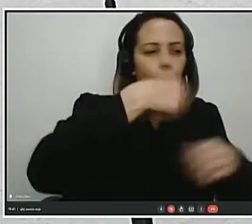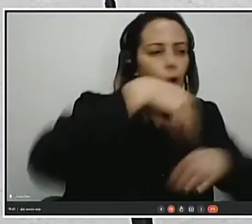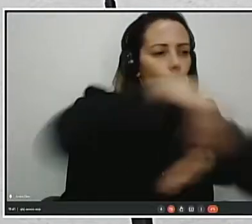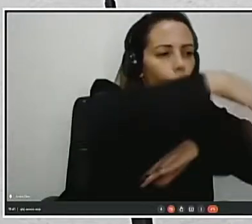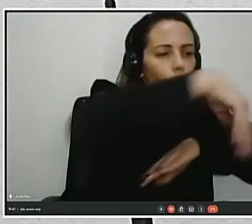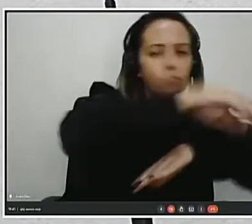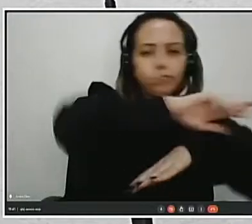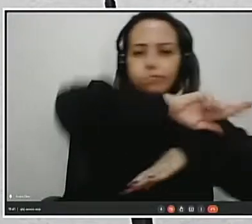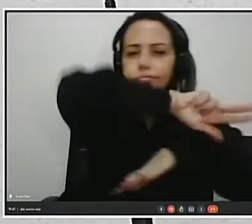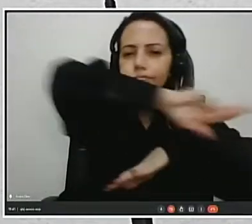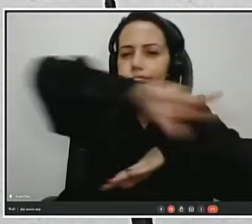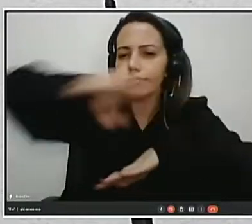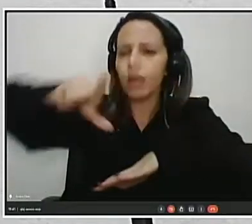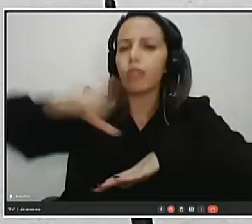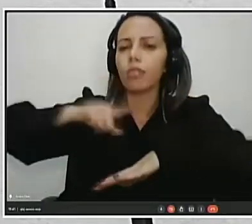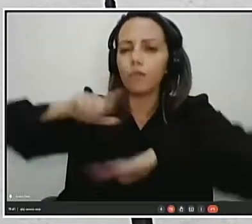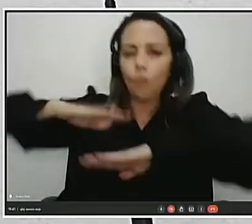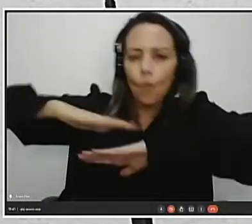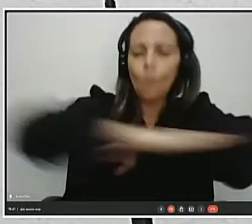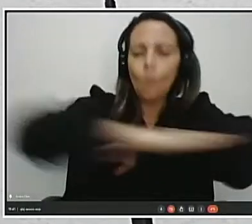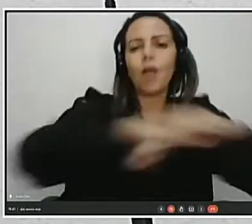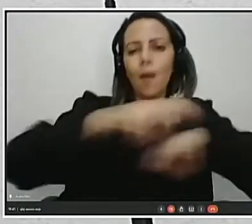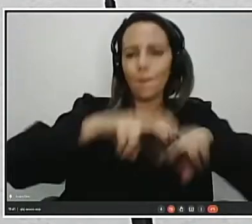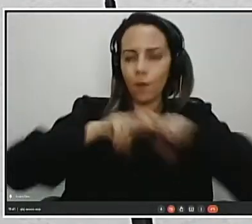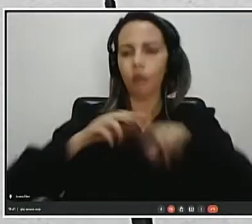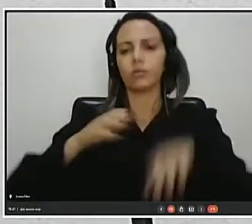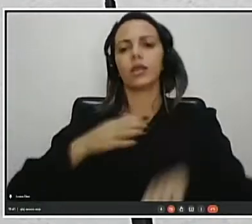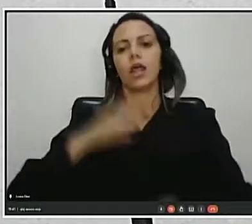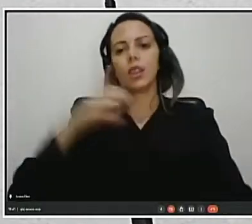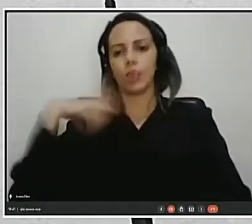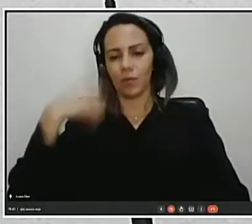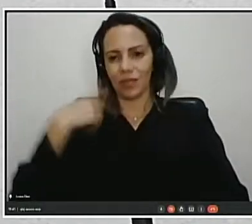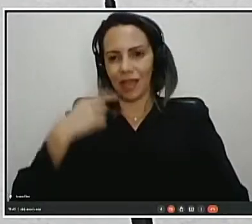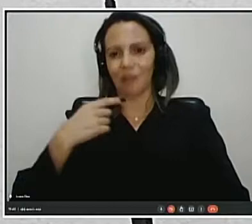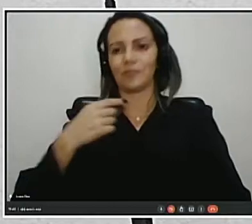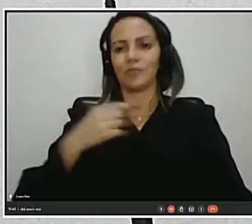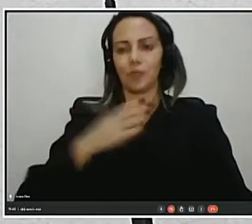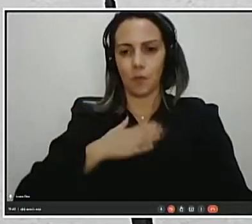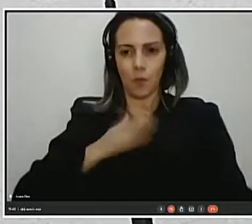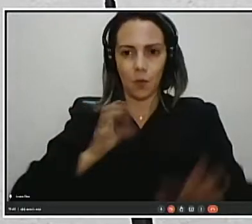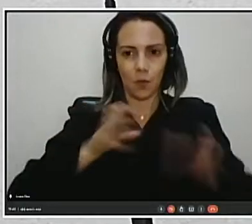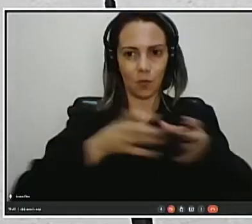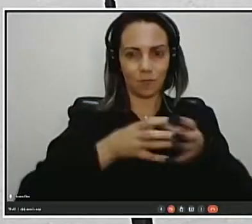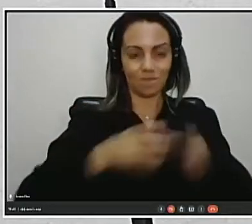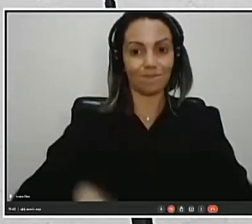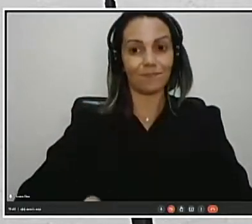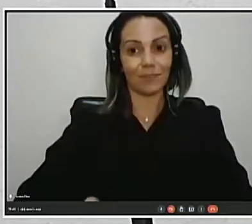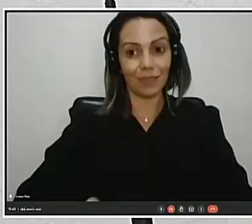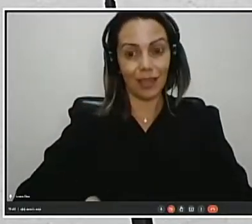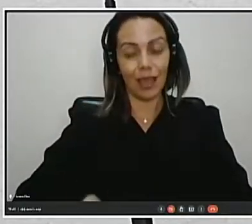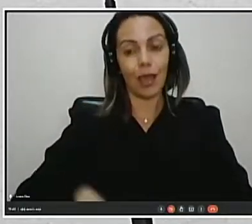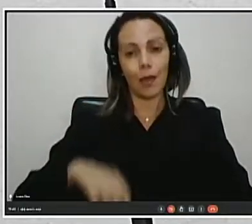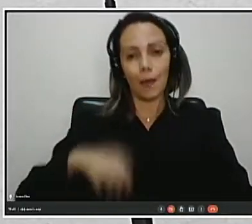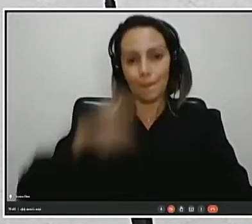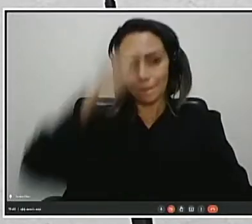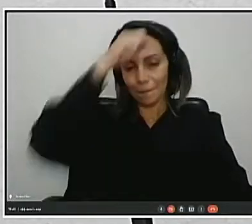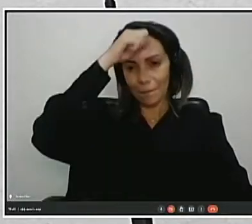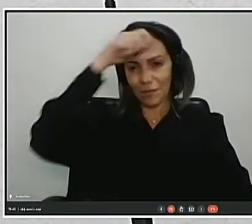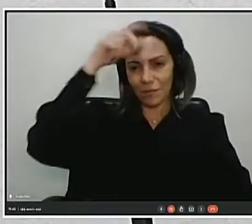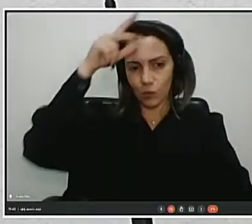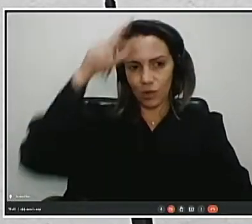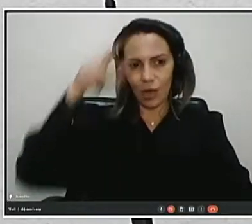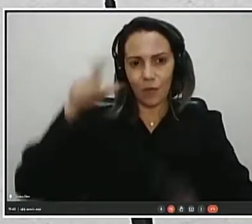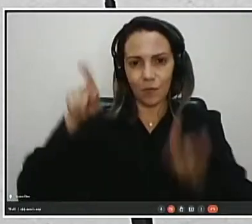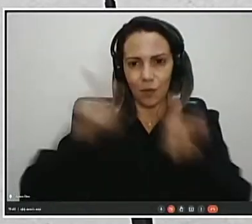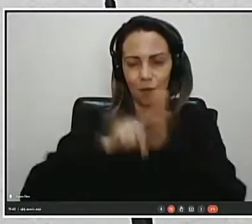Senhora da Salete. A prefeitura, que tinha no governo do PT, deixou recurso para os asfaltos